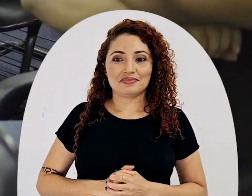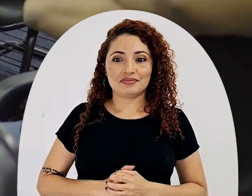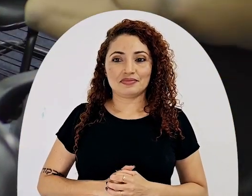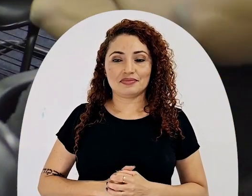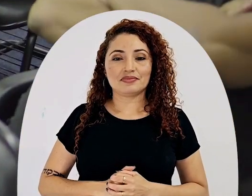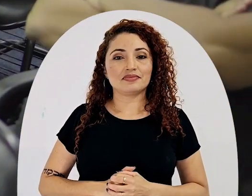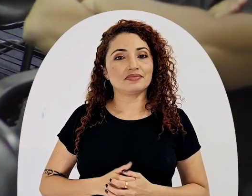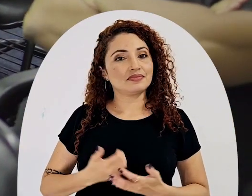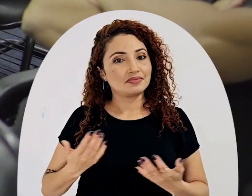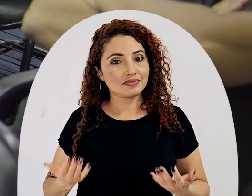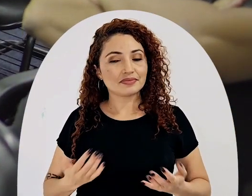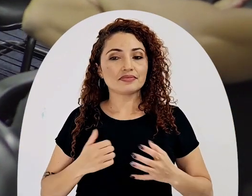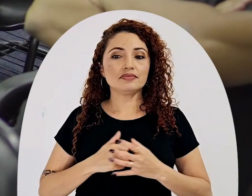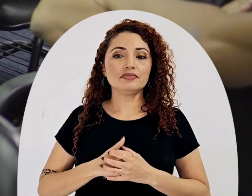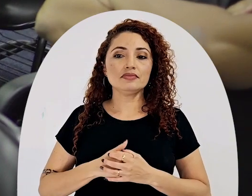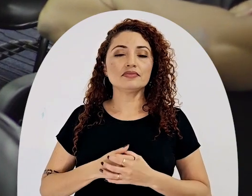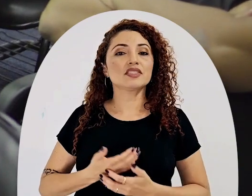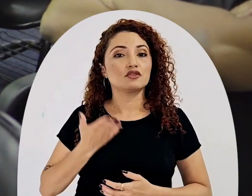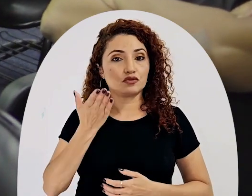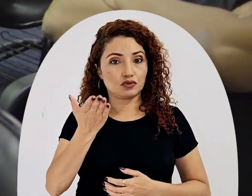Quando você diz que